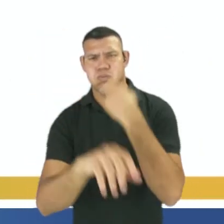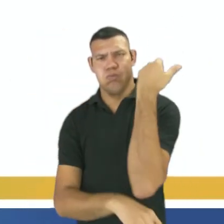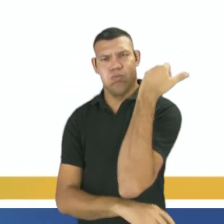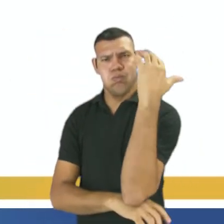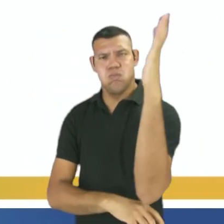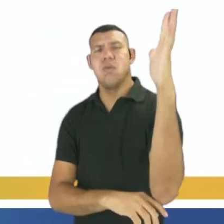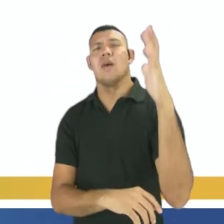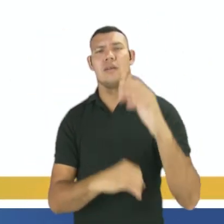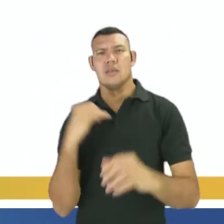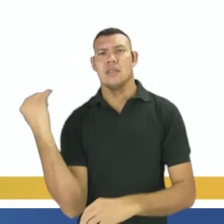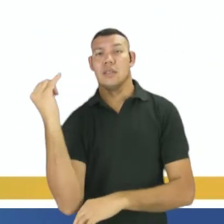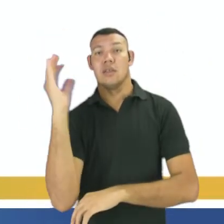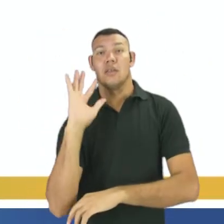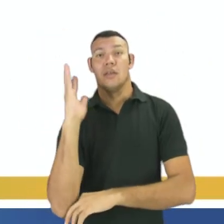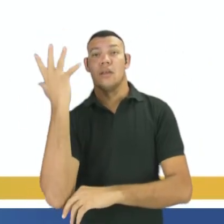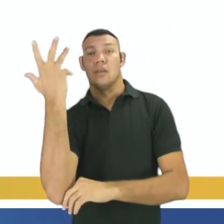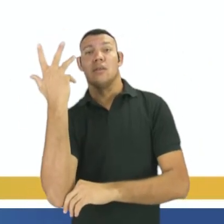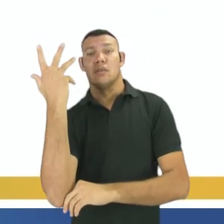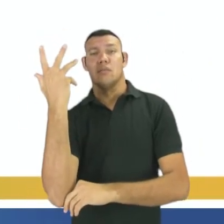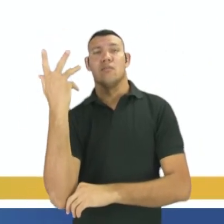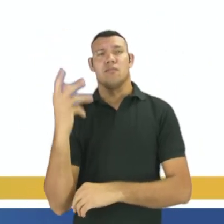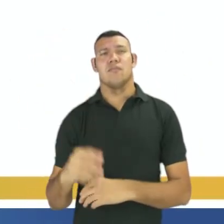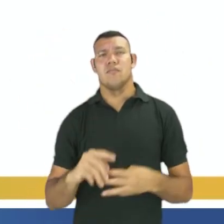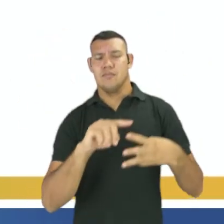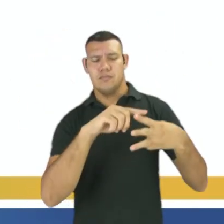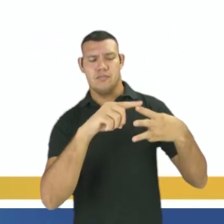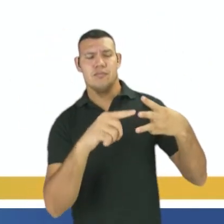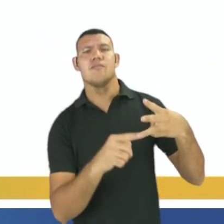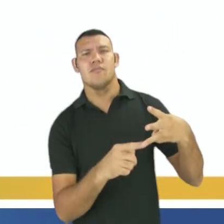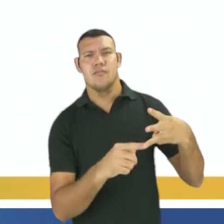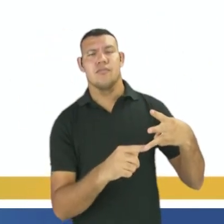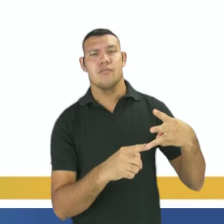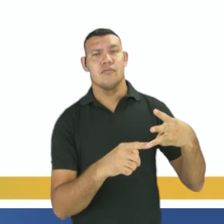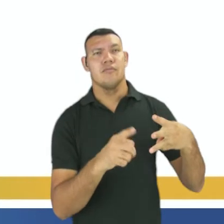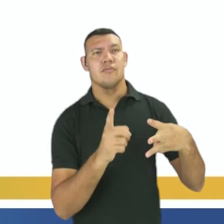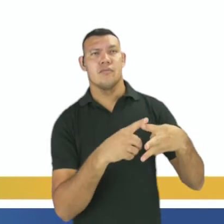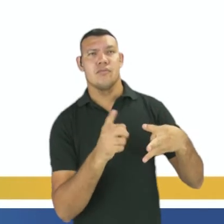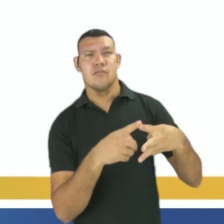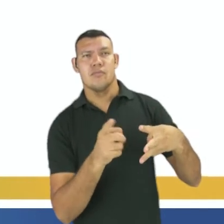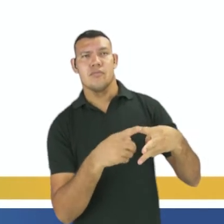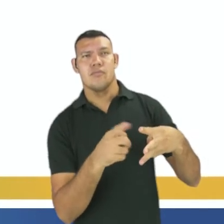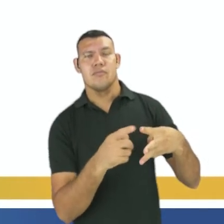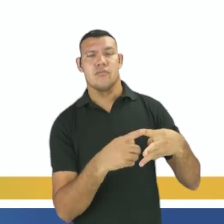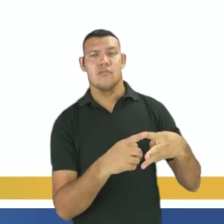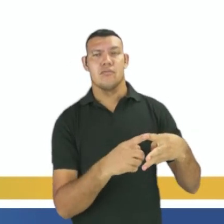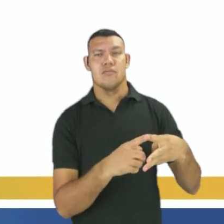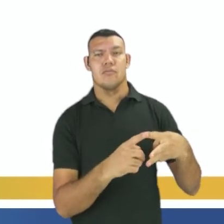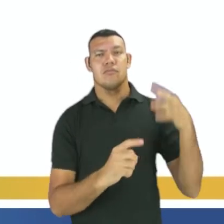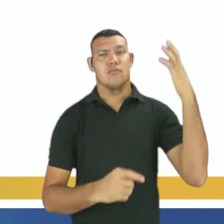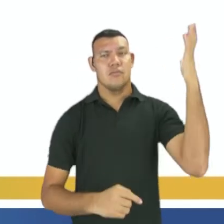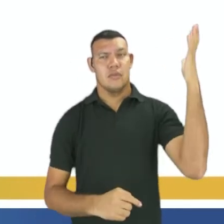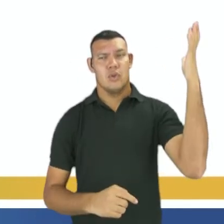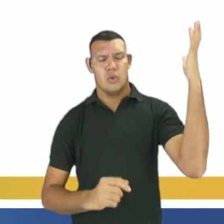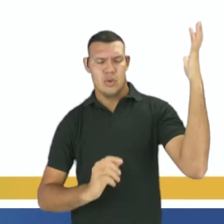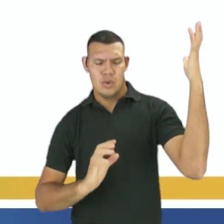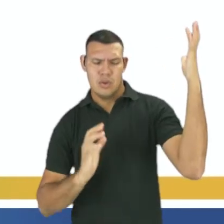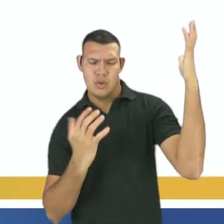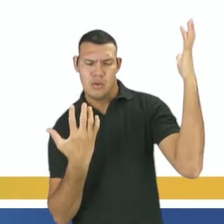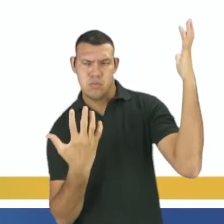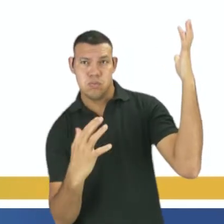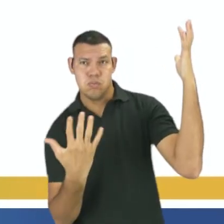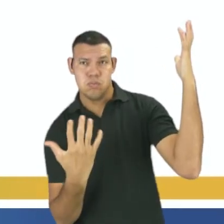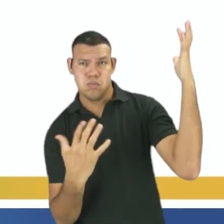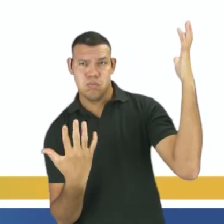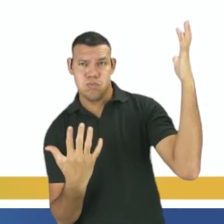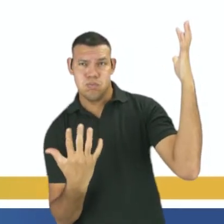amazônica EA sua importância climática ela é dividida em três tipos de matas né Nós temos a mata de Várzea né que são realmente uns